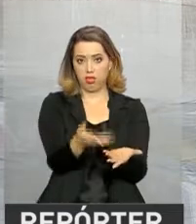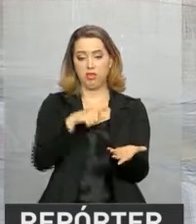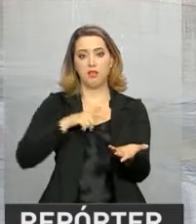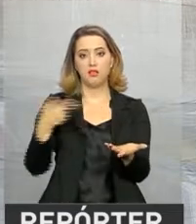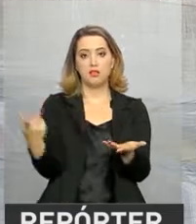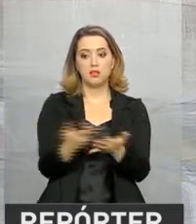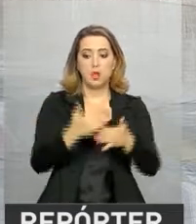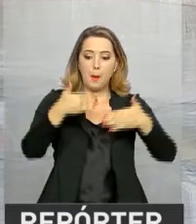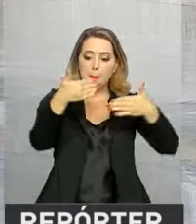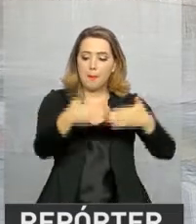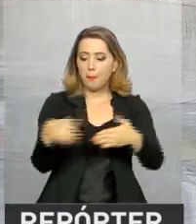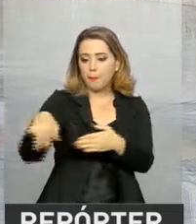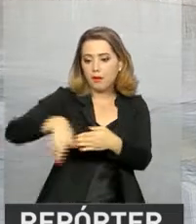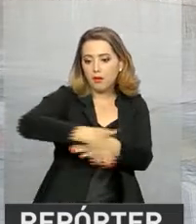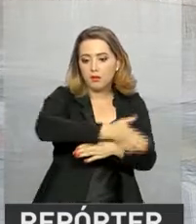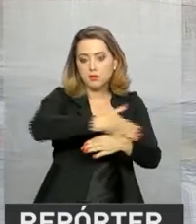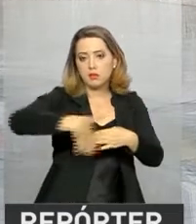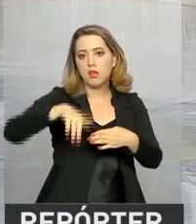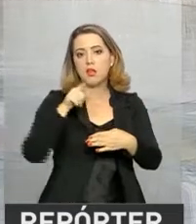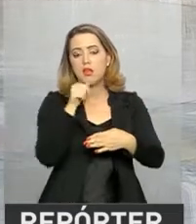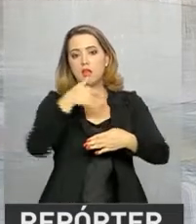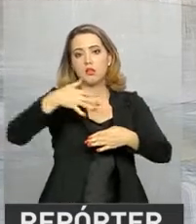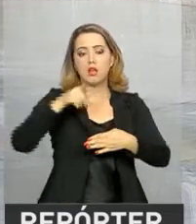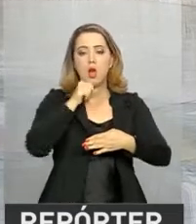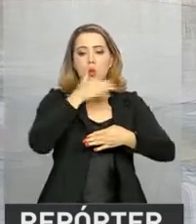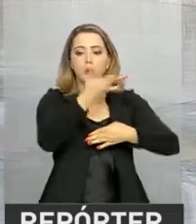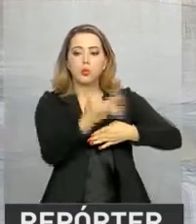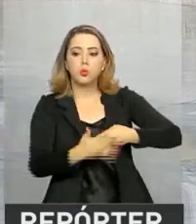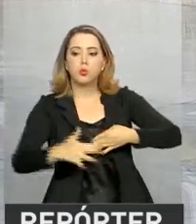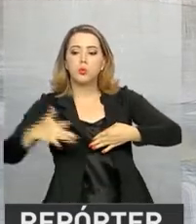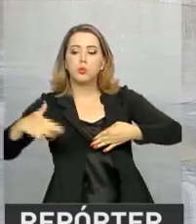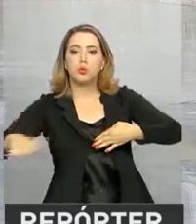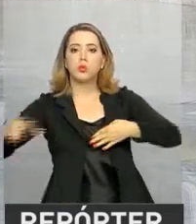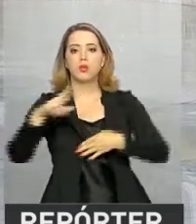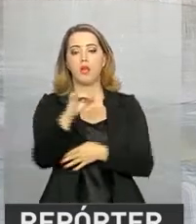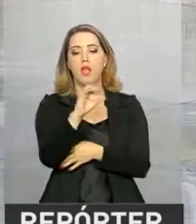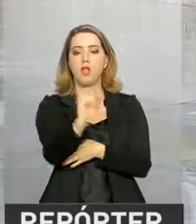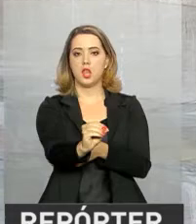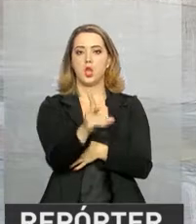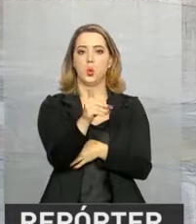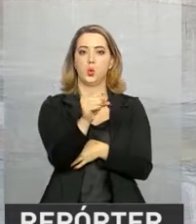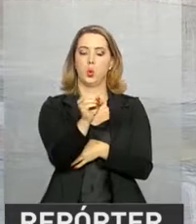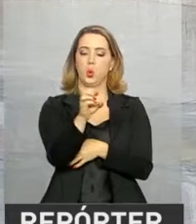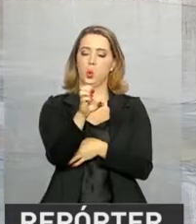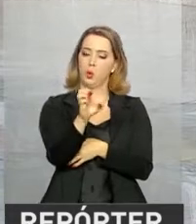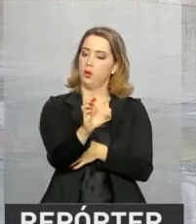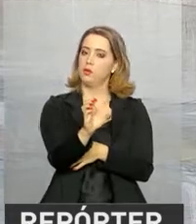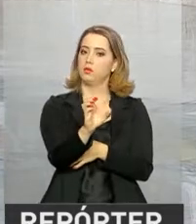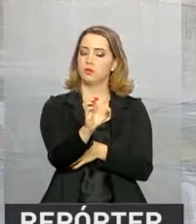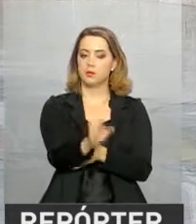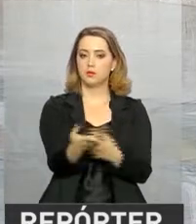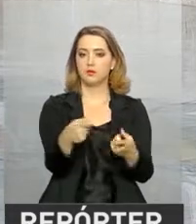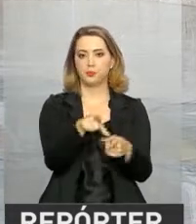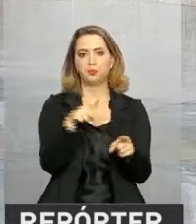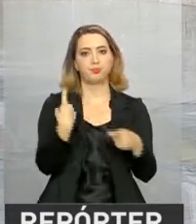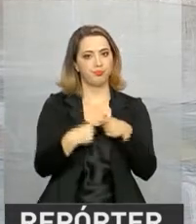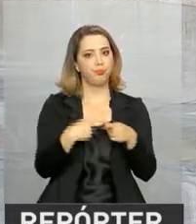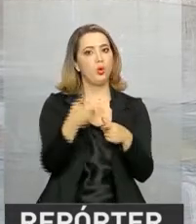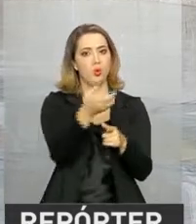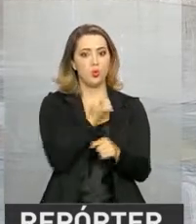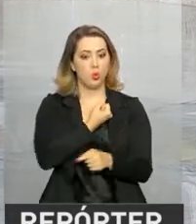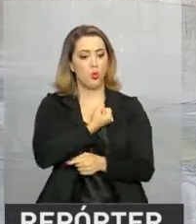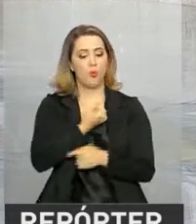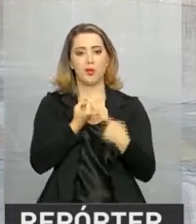ficam às margens da bacia do rio doce por conta de todos esses trágicos números o desastre ambiental é